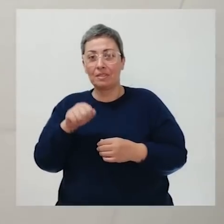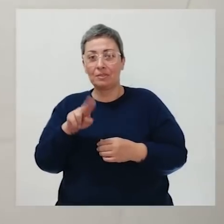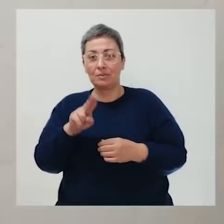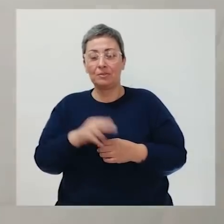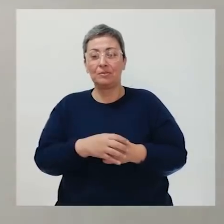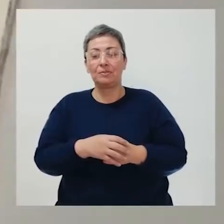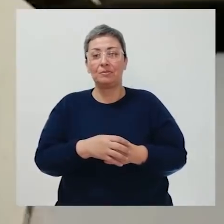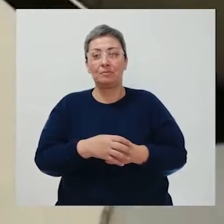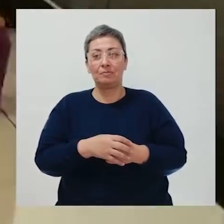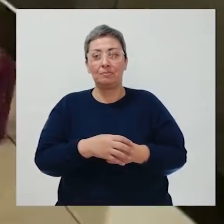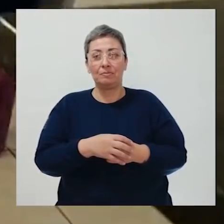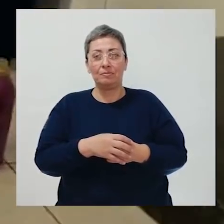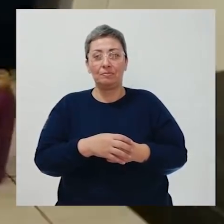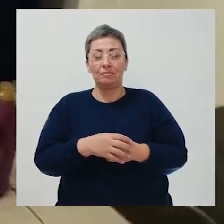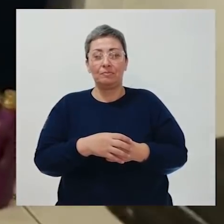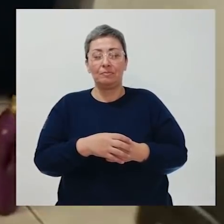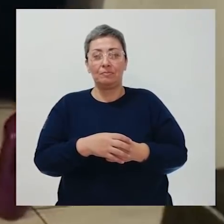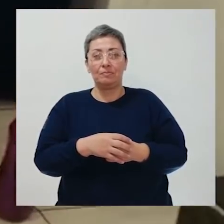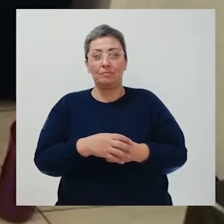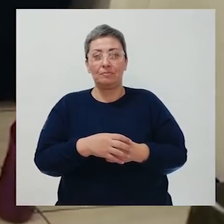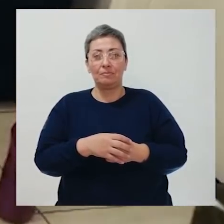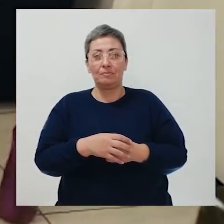Manu.